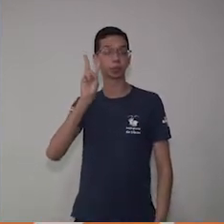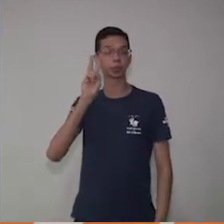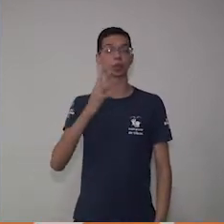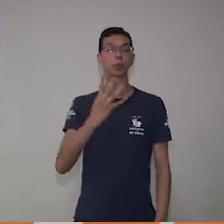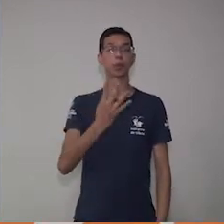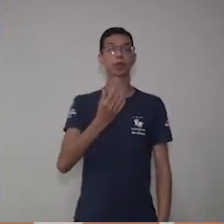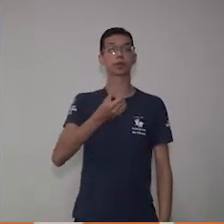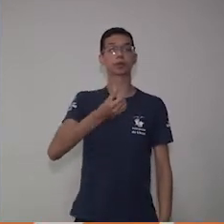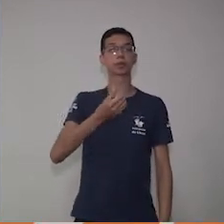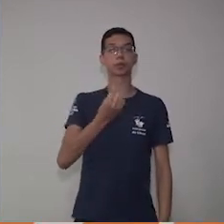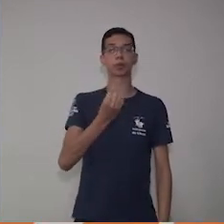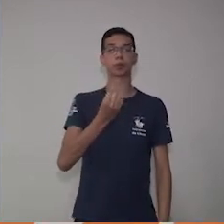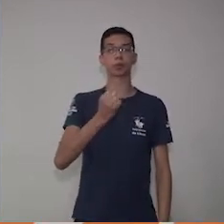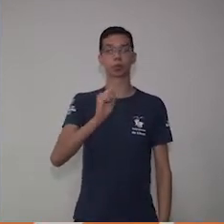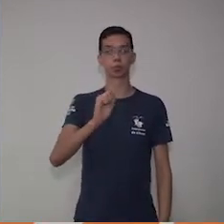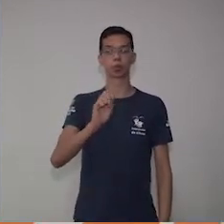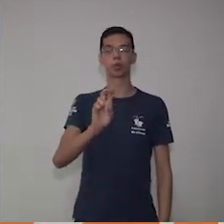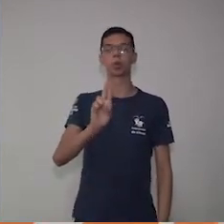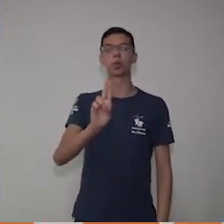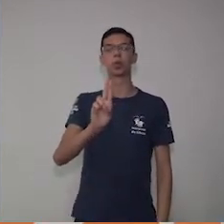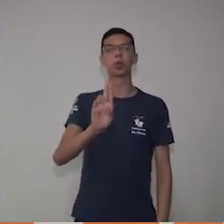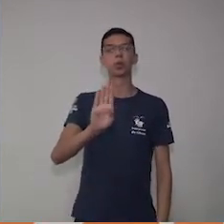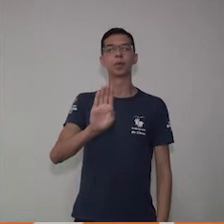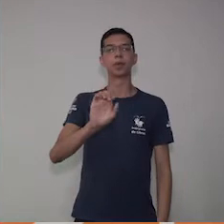468 UBSs da cidade de São Paulo.